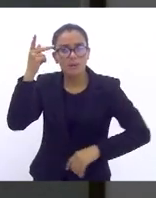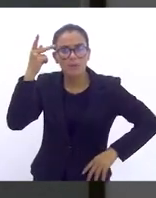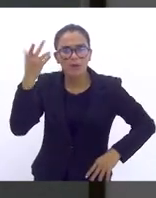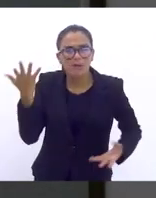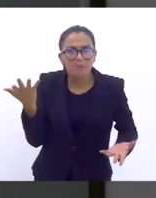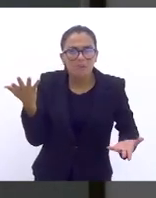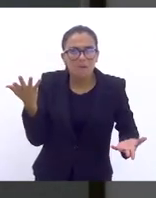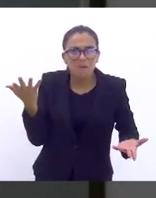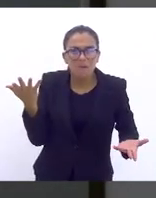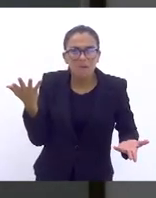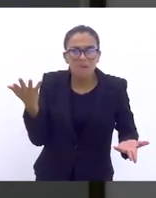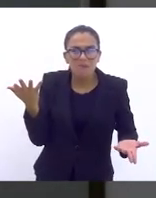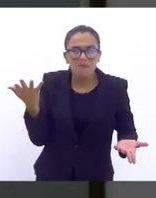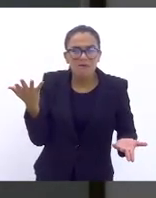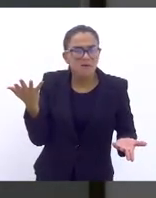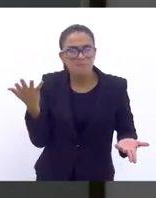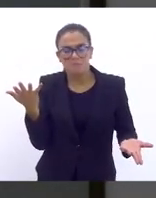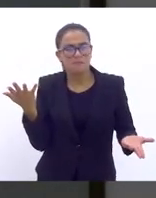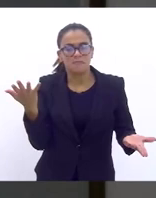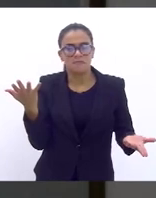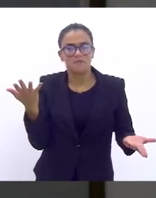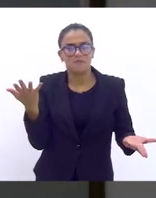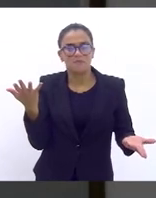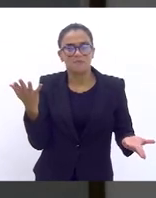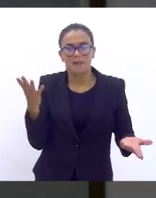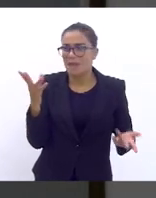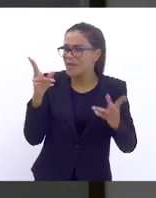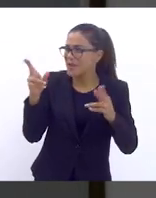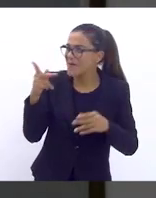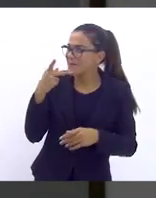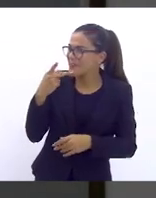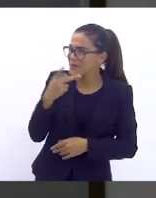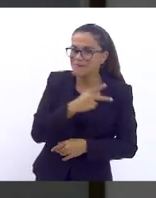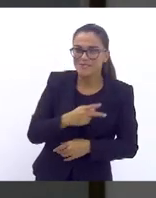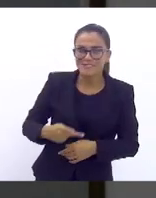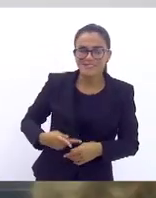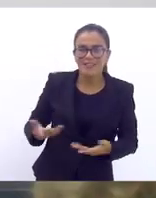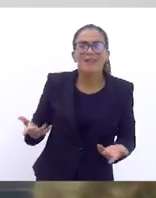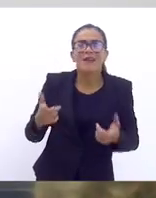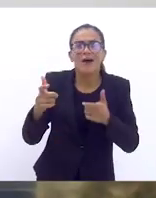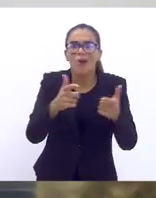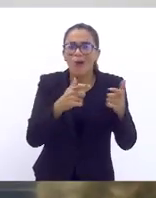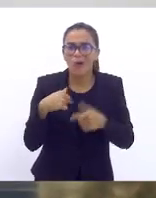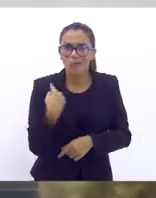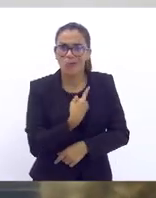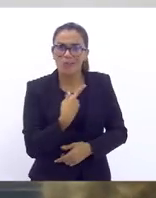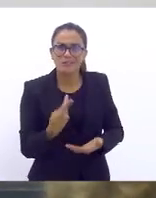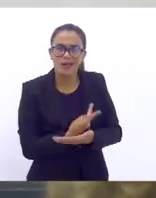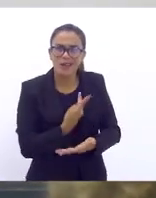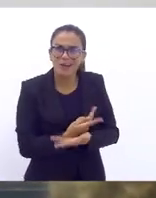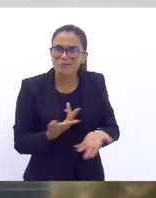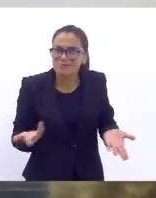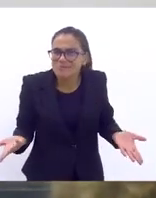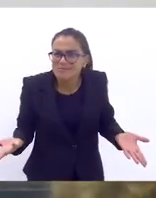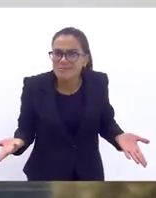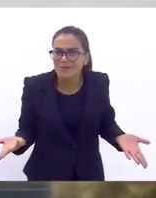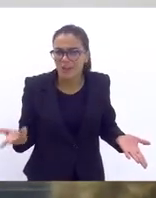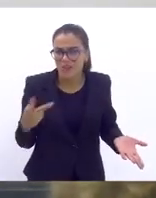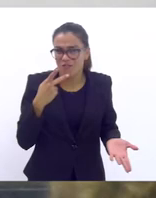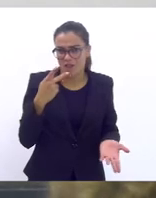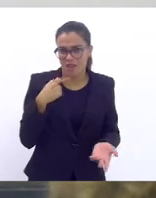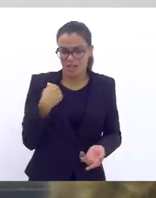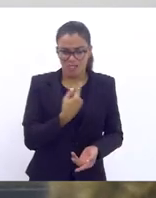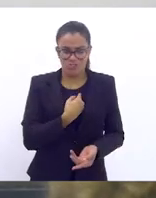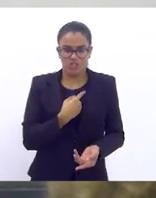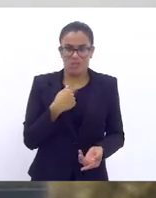errou que é um pouco de acordo com que você colocou a presidente aonde é que a gente errou o que que eu não tô dizendo a gente